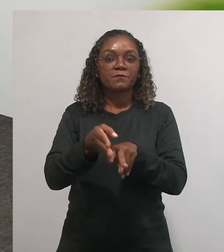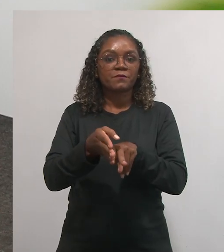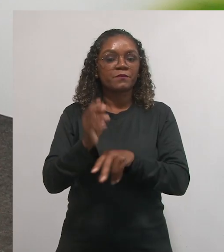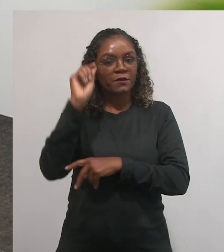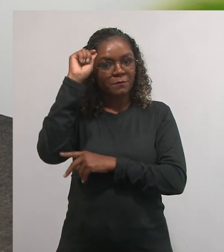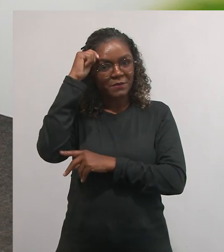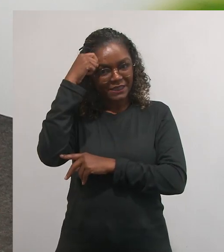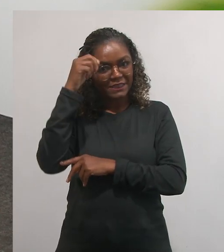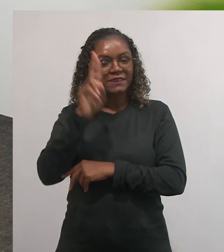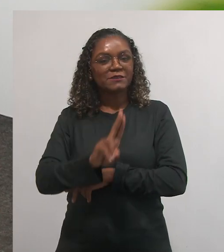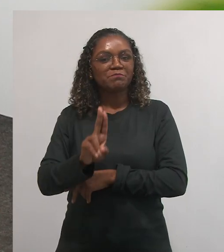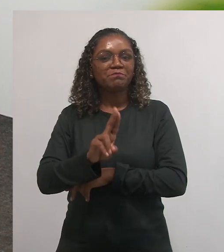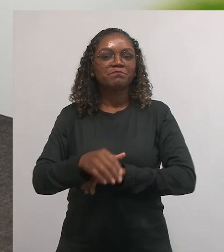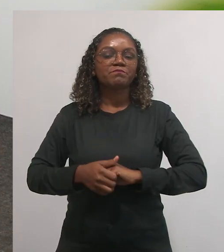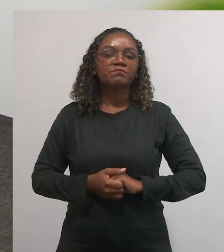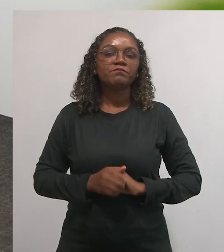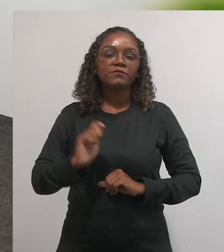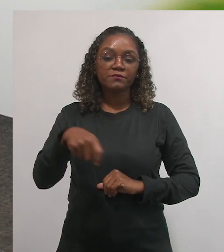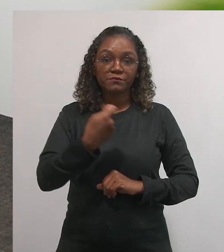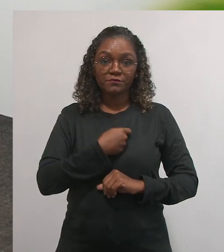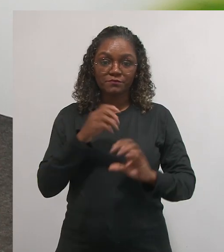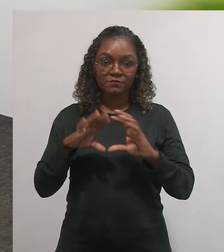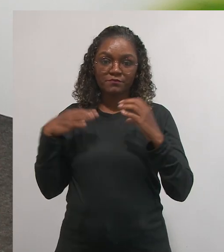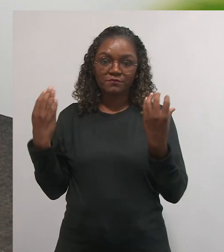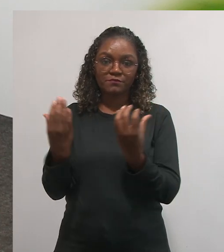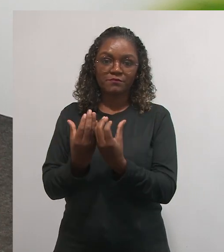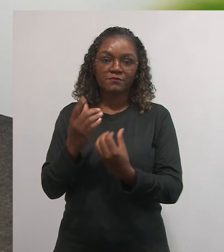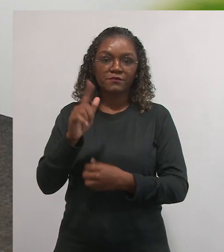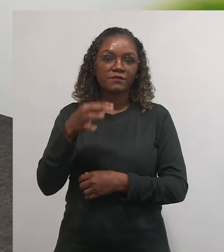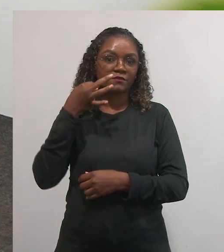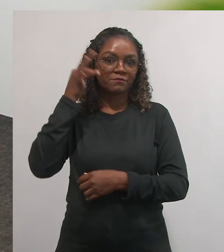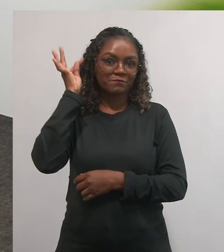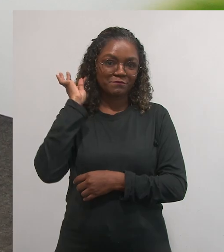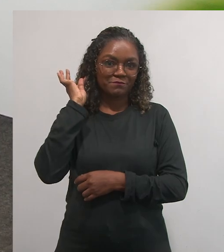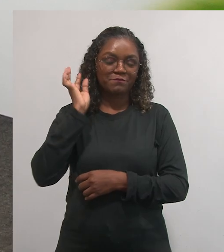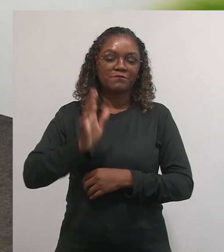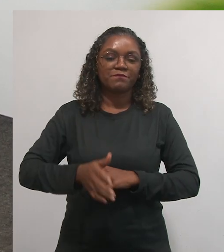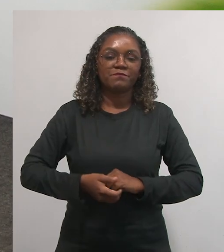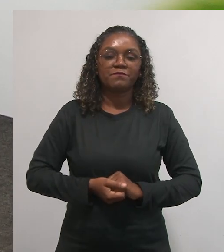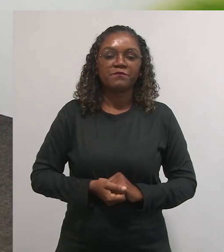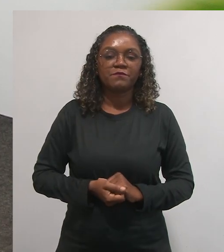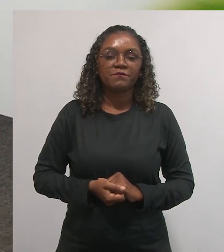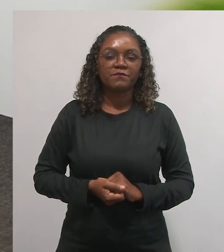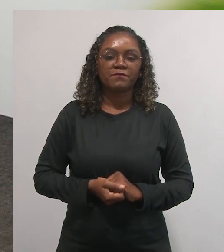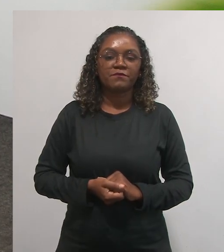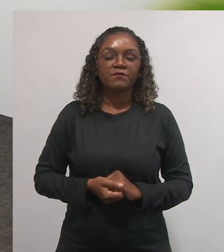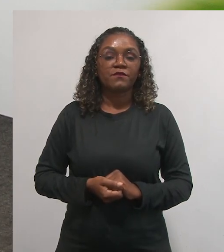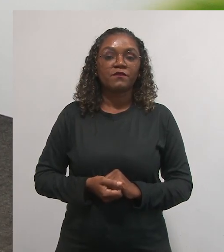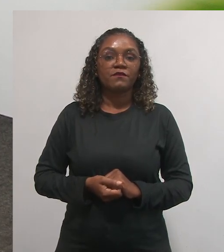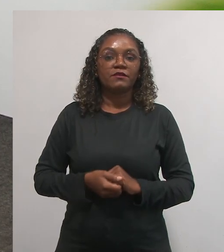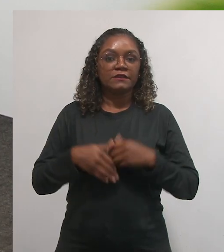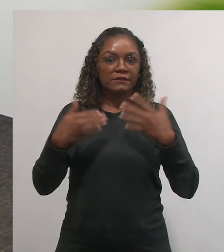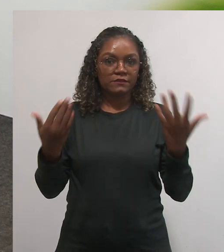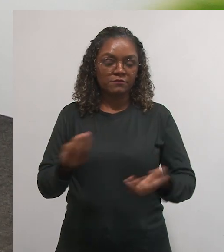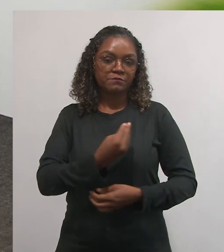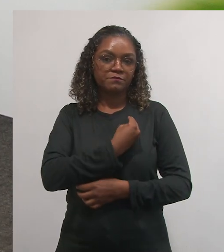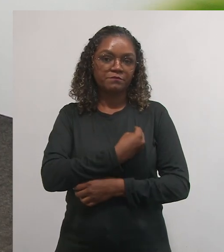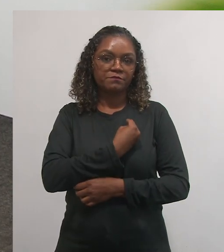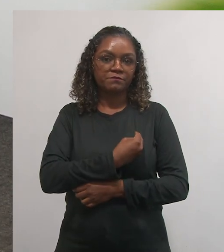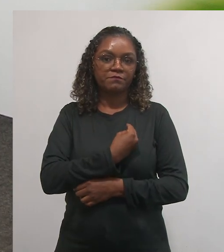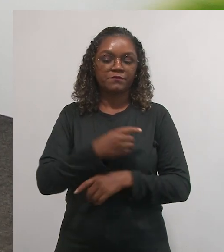preta o sinal que me identifica na comunidade surda É este bom estou aqui no estúdio de